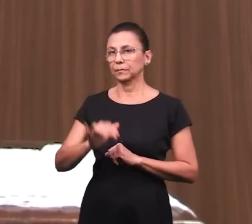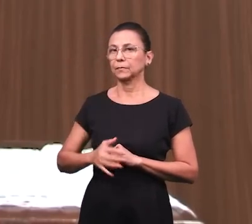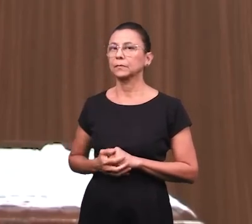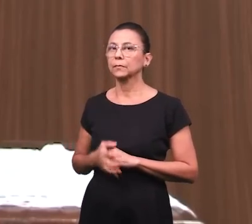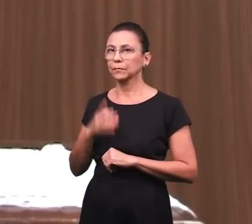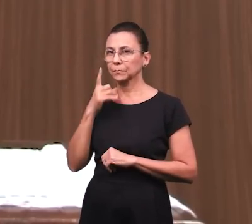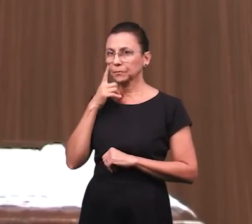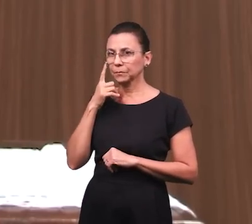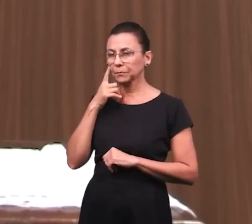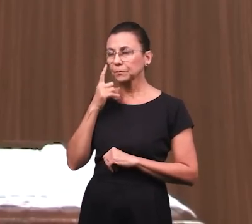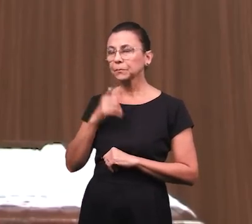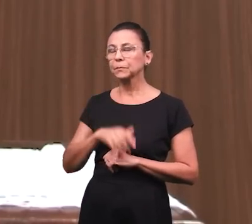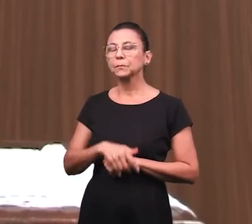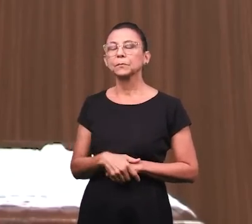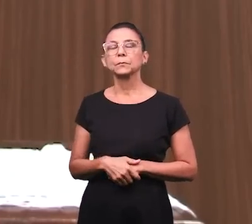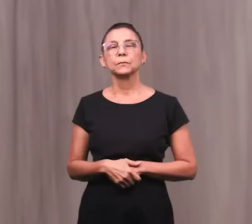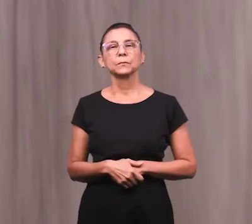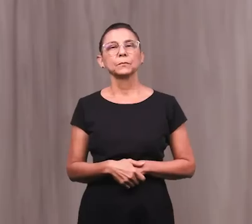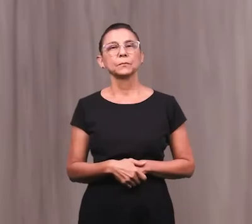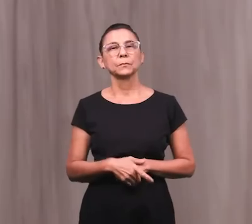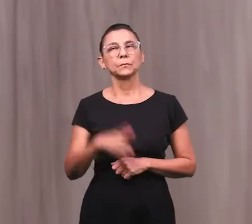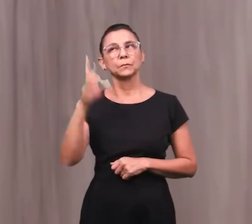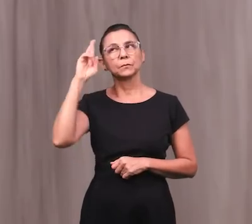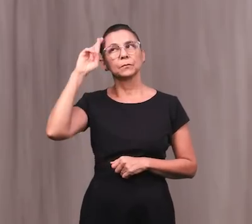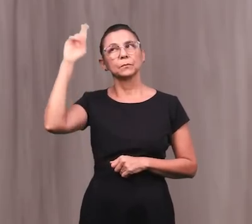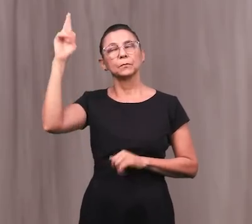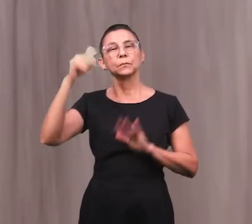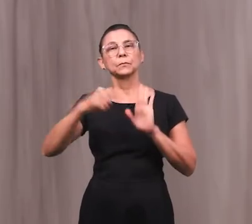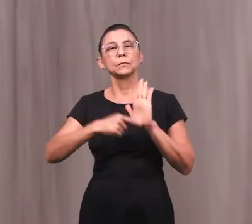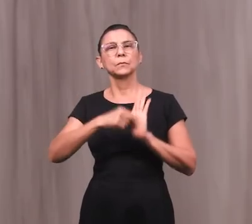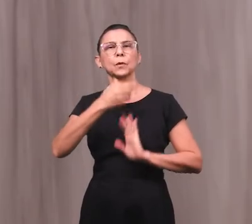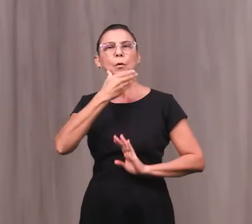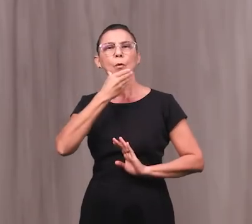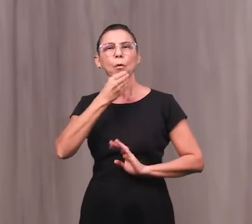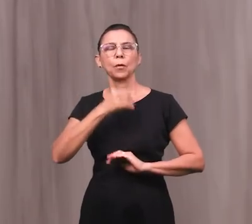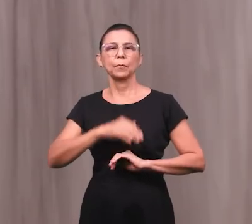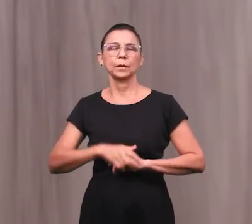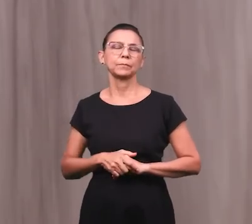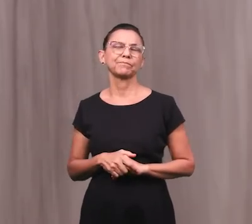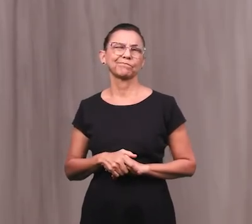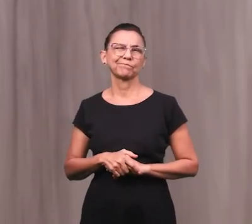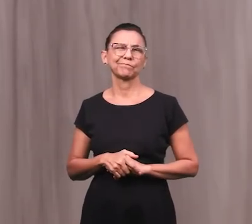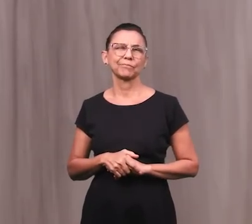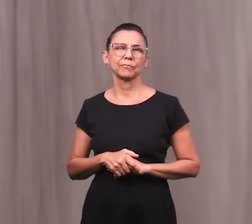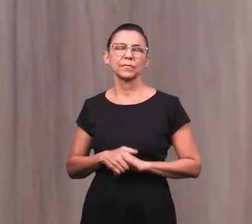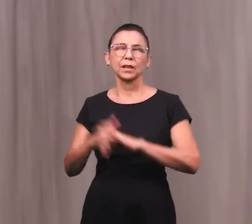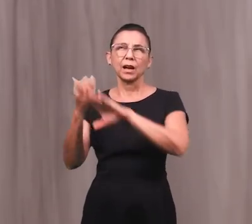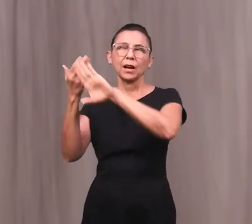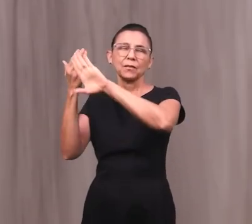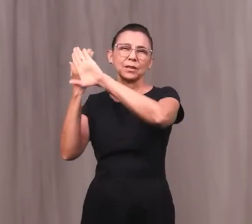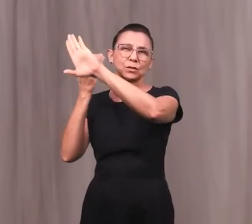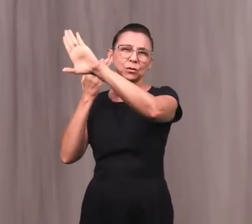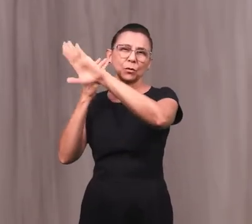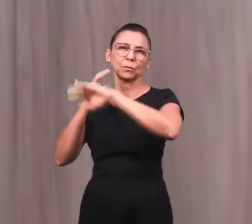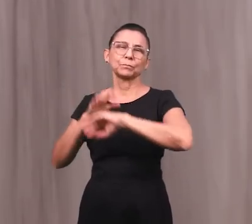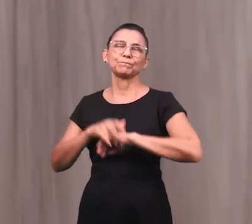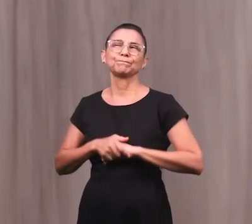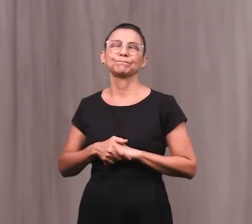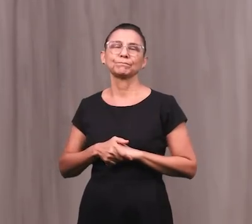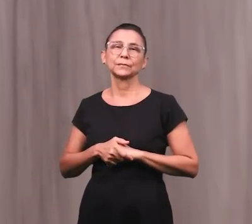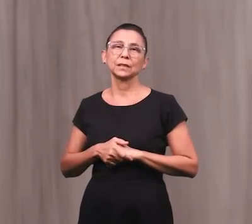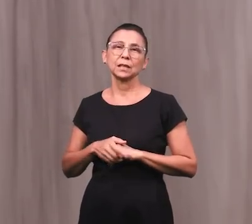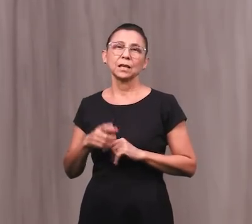um de nós. Ouçamos os dons. O Senhor Deus mostrou um varão que se afastou da presença do Senhor, pois